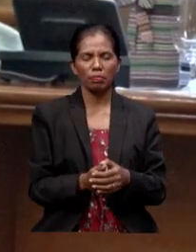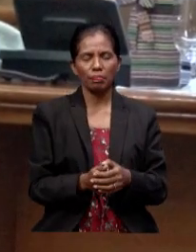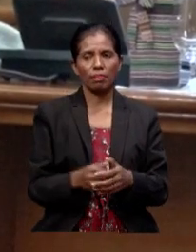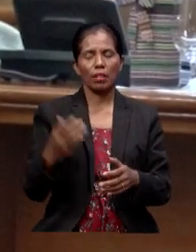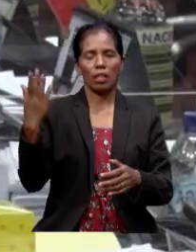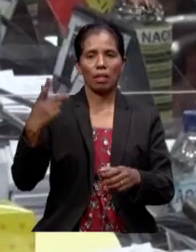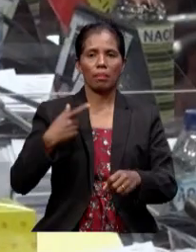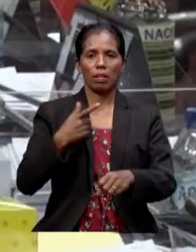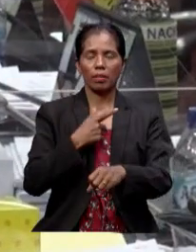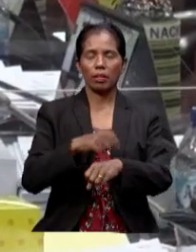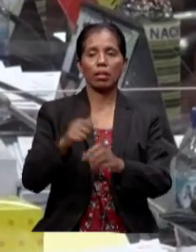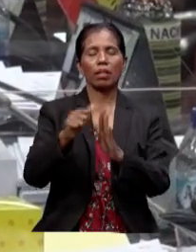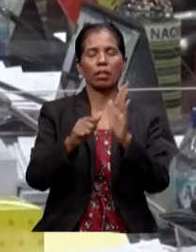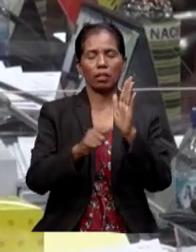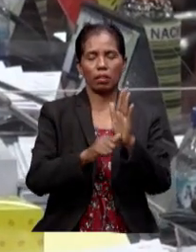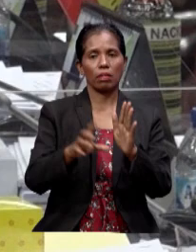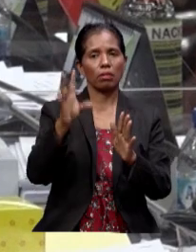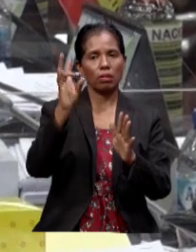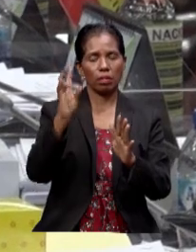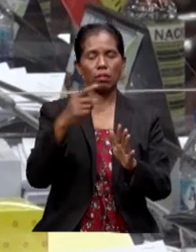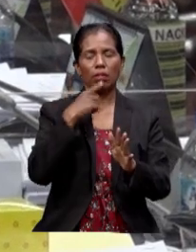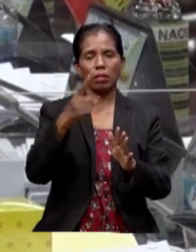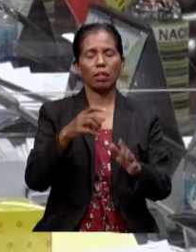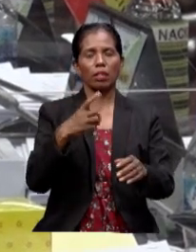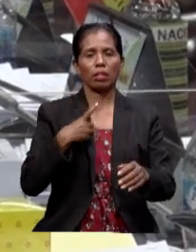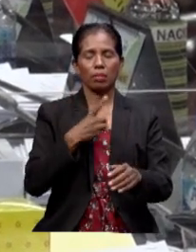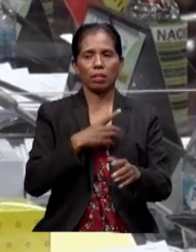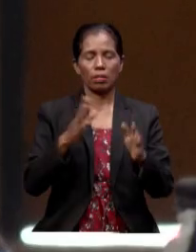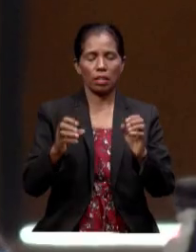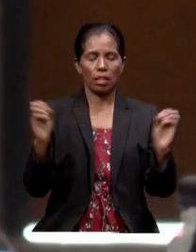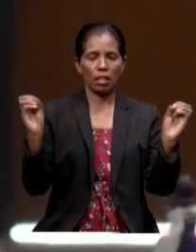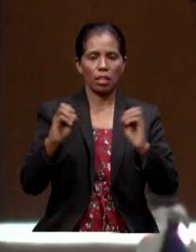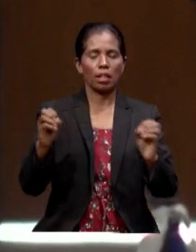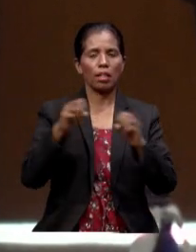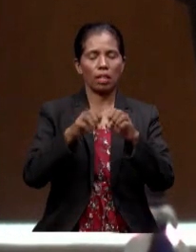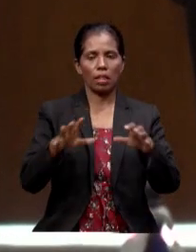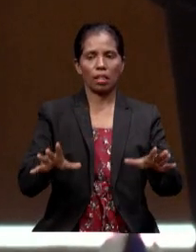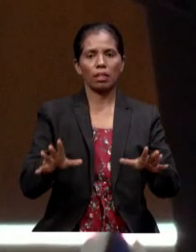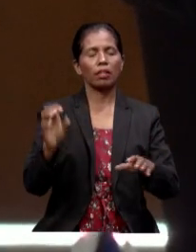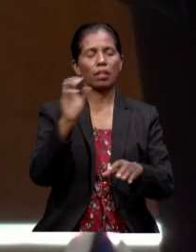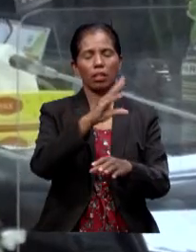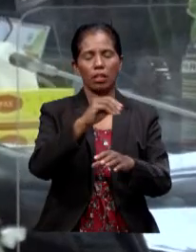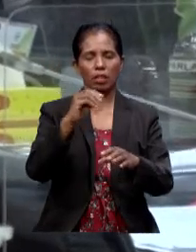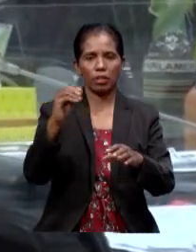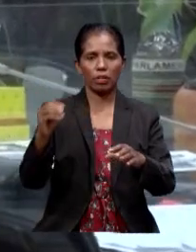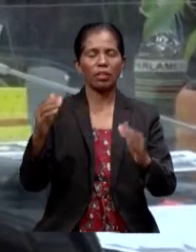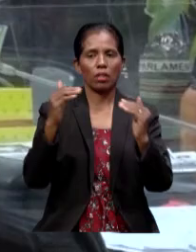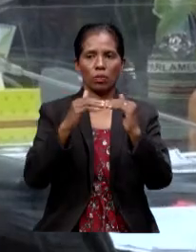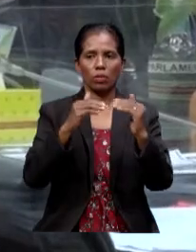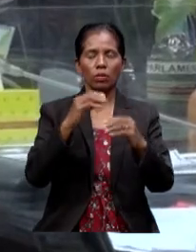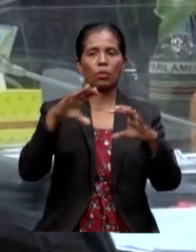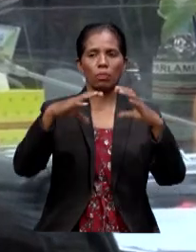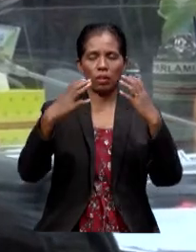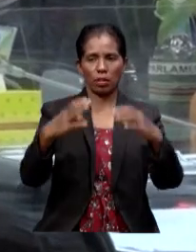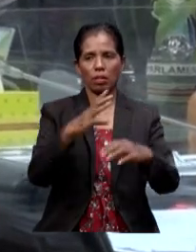Parlamento Nasional artigo itu hateten, deputado sira bele lakon mandatu baing hira latama da lima tutur malu, ia sesaun plenaria ou encontro komisau